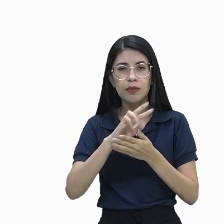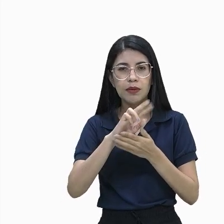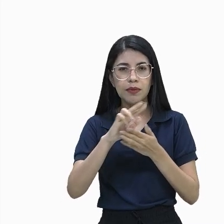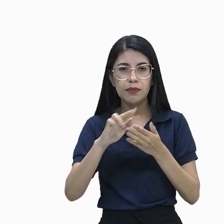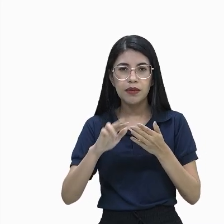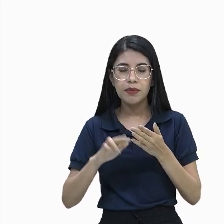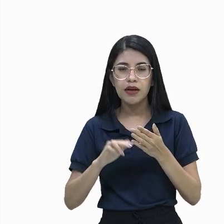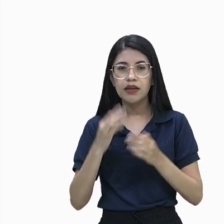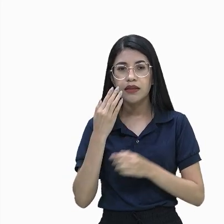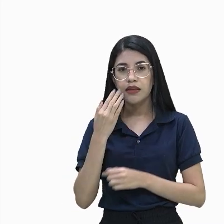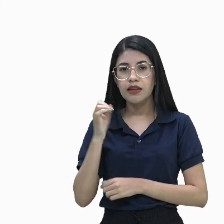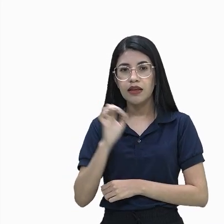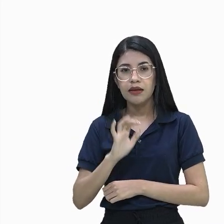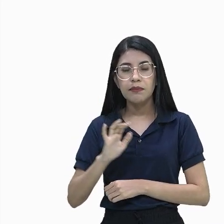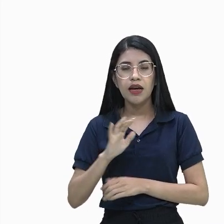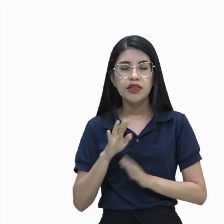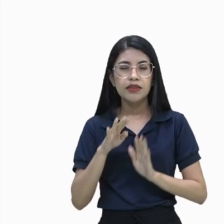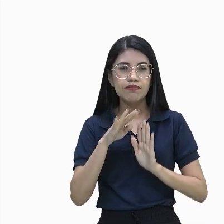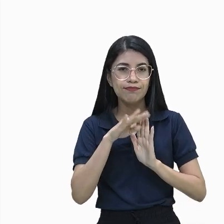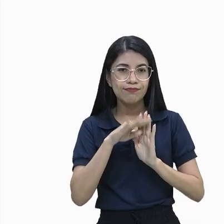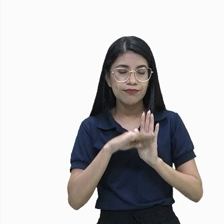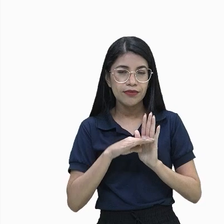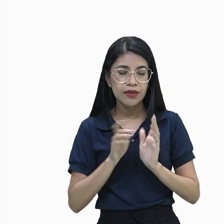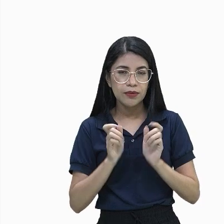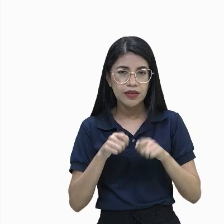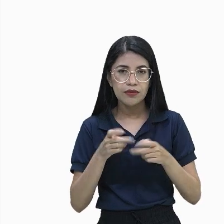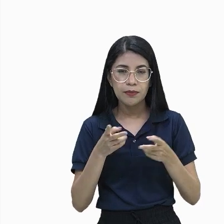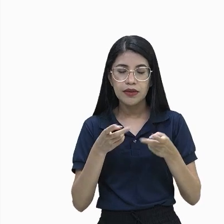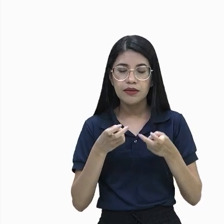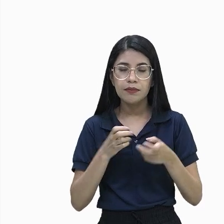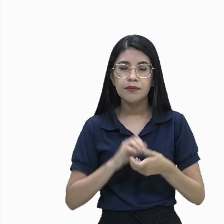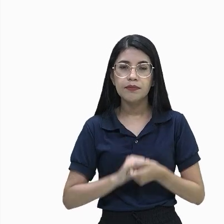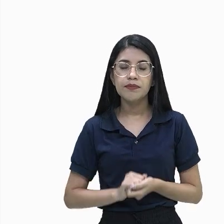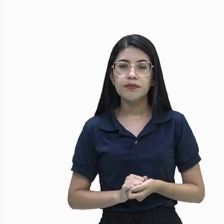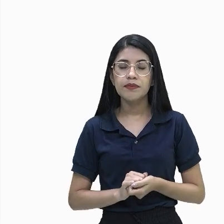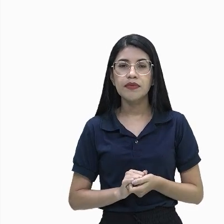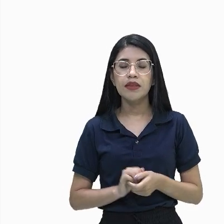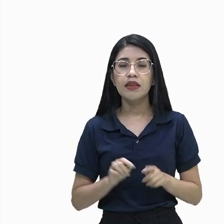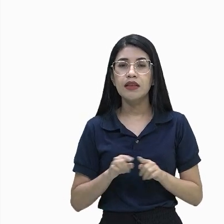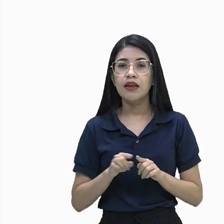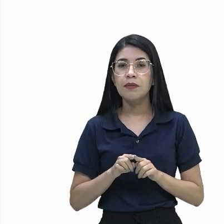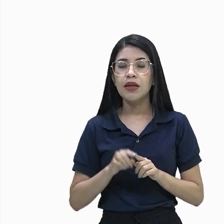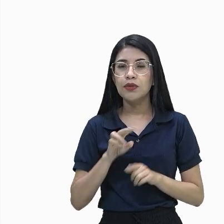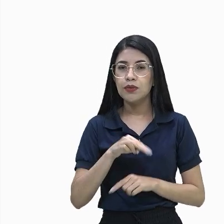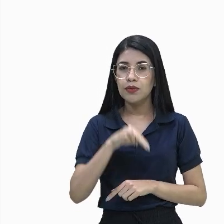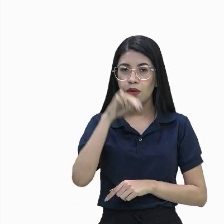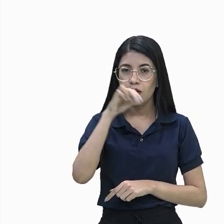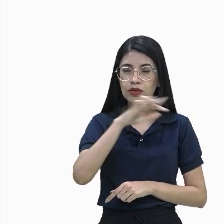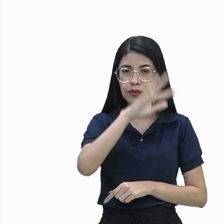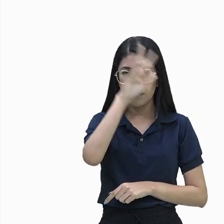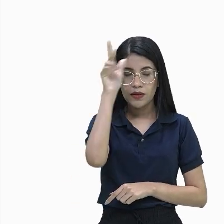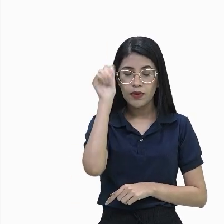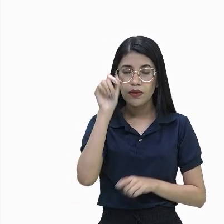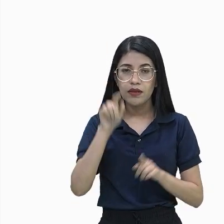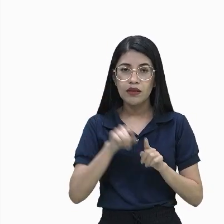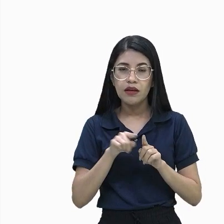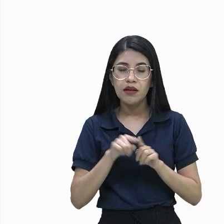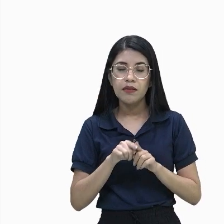das chapadas, dos planaltos residuais norte-amazônicos. Vamos ter os